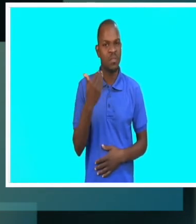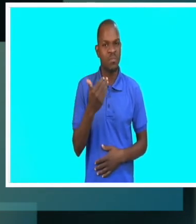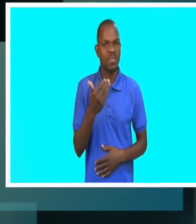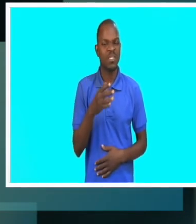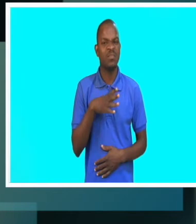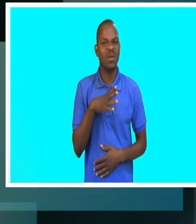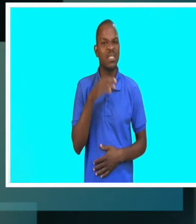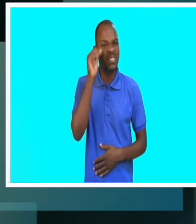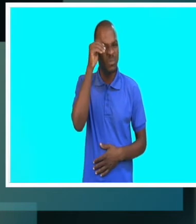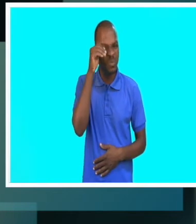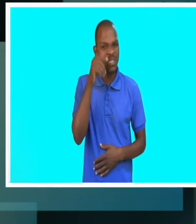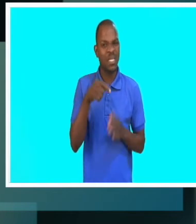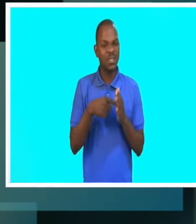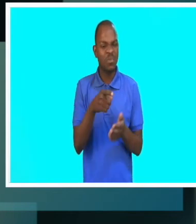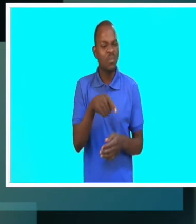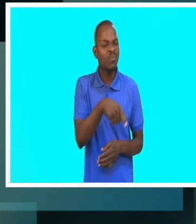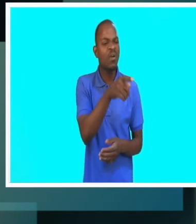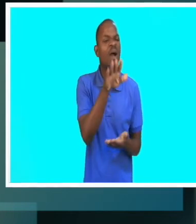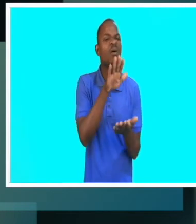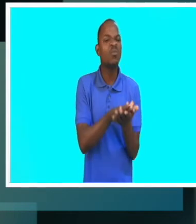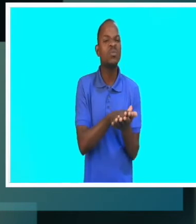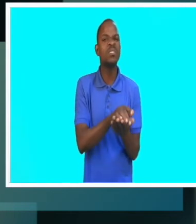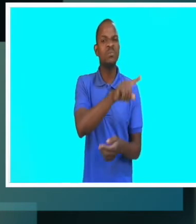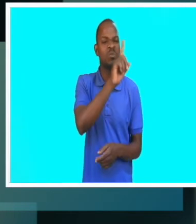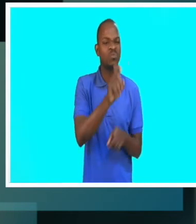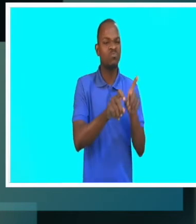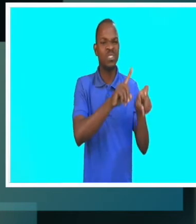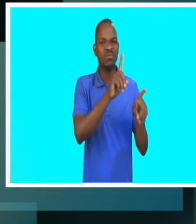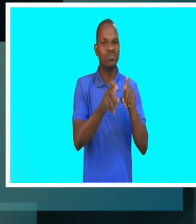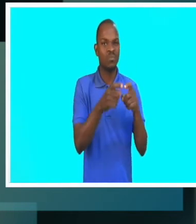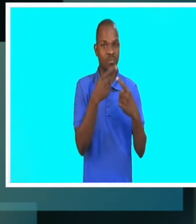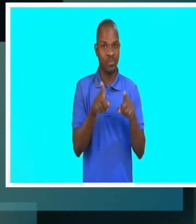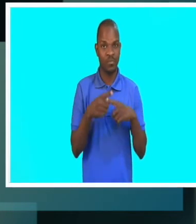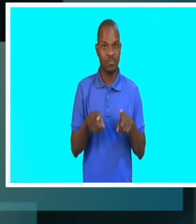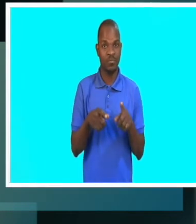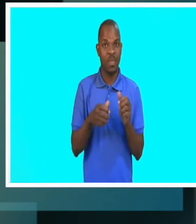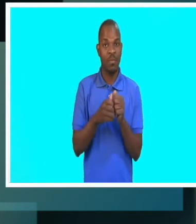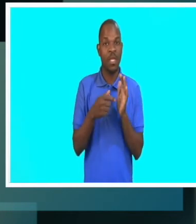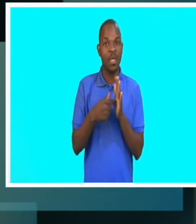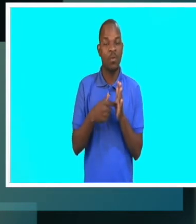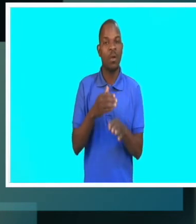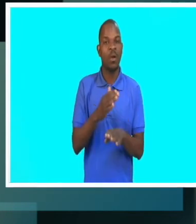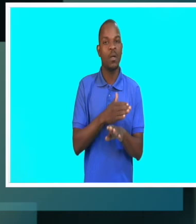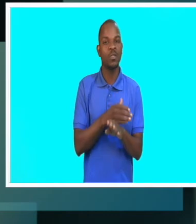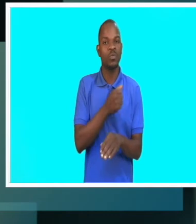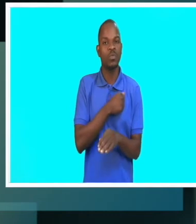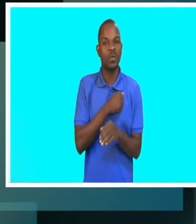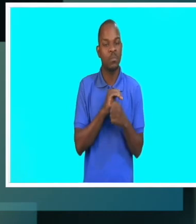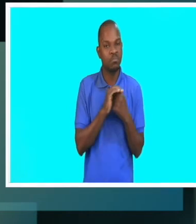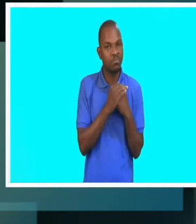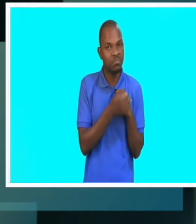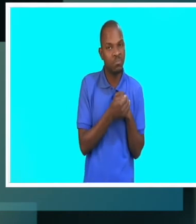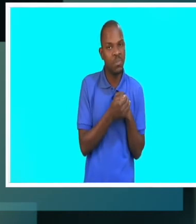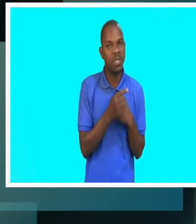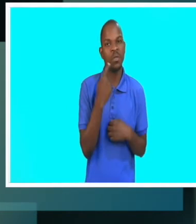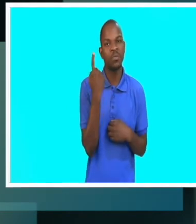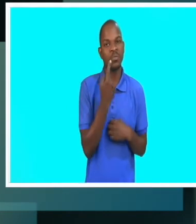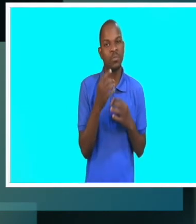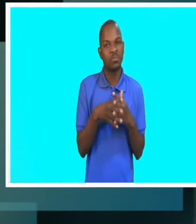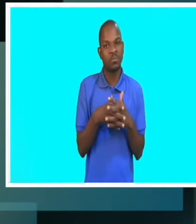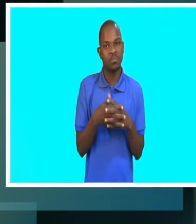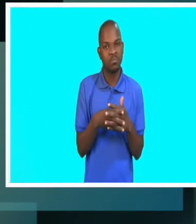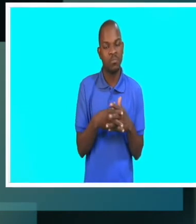principalmente, sempre teve aquela receita. Quando eu saísse, vai para onde, não sei o quê. Eu